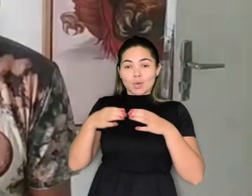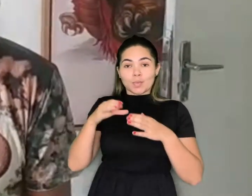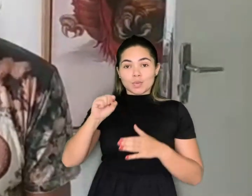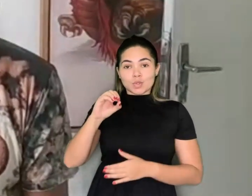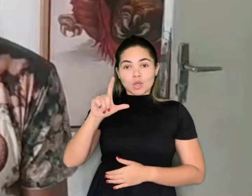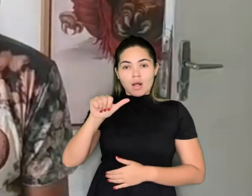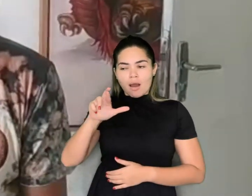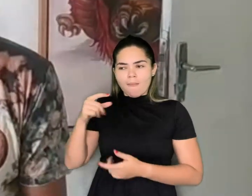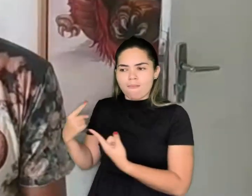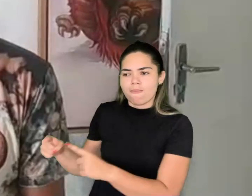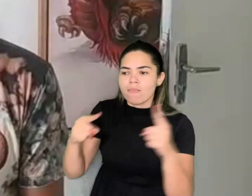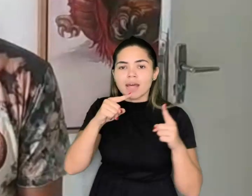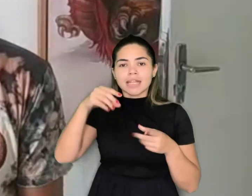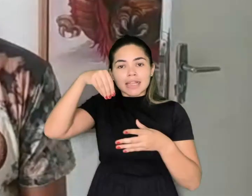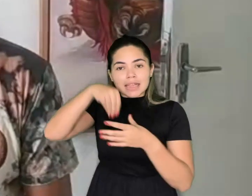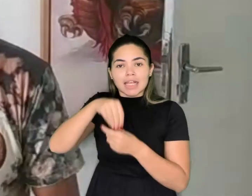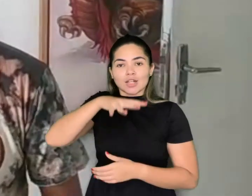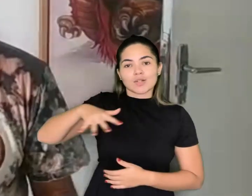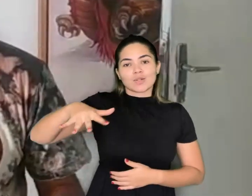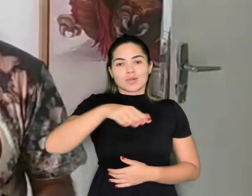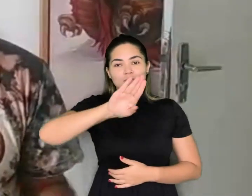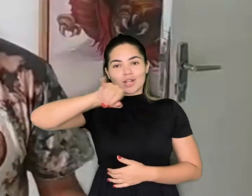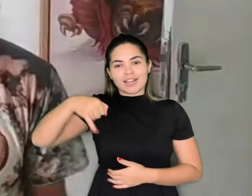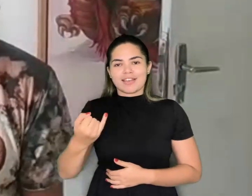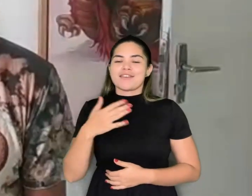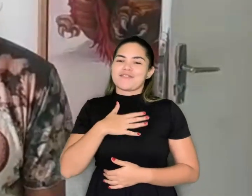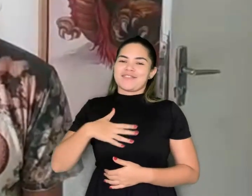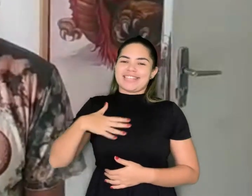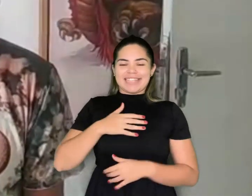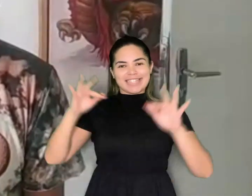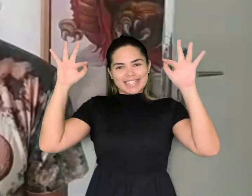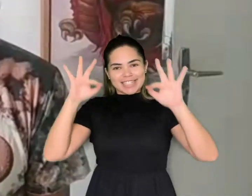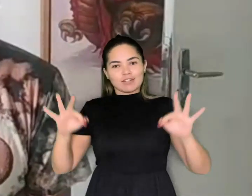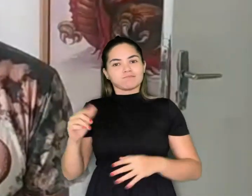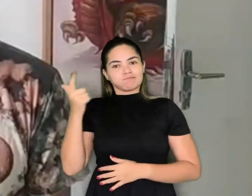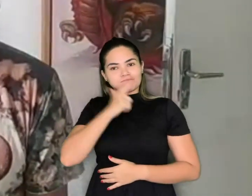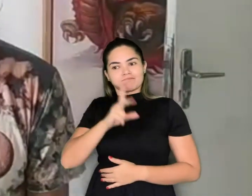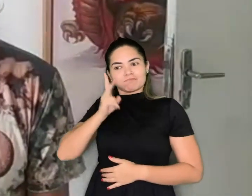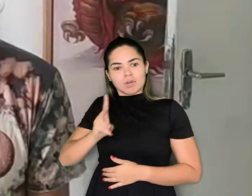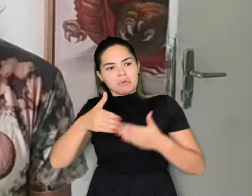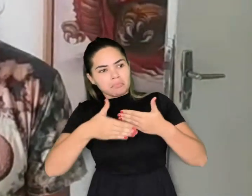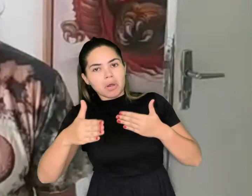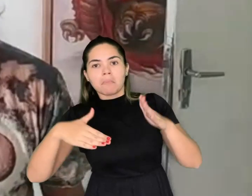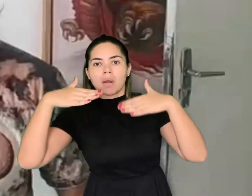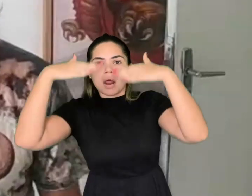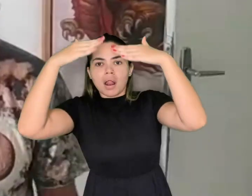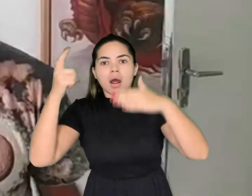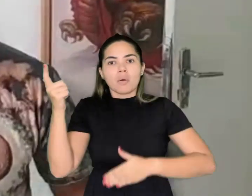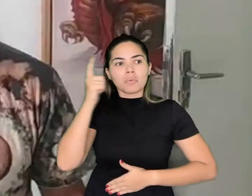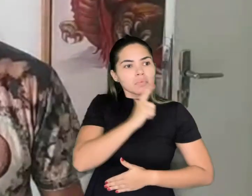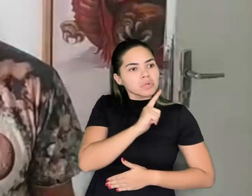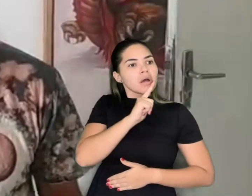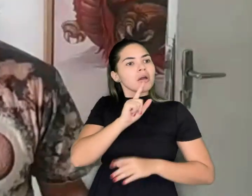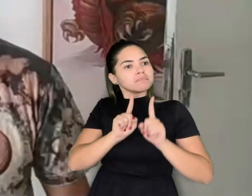plantada pela Solar dentro do universo do bairro, e eu fico muito feliz de saber que essa semente continua,